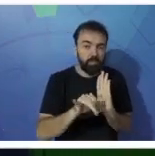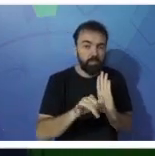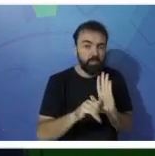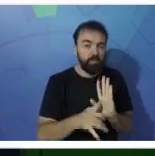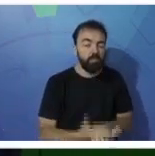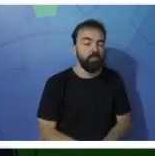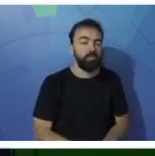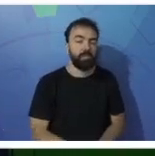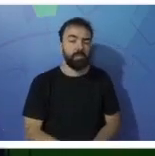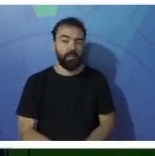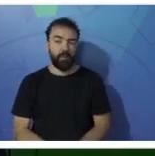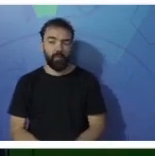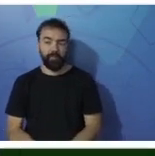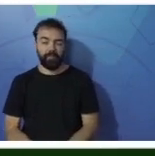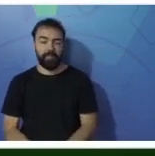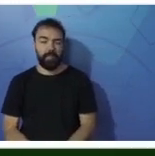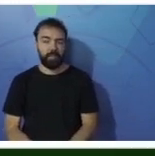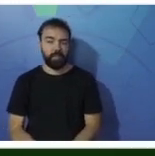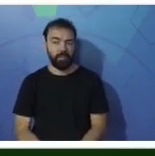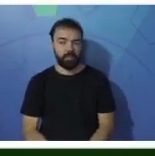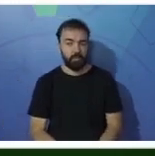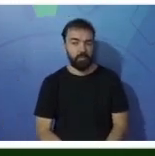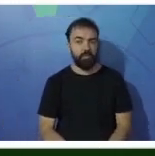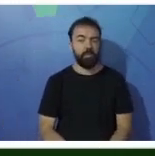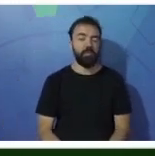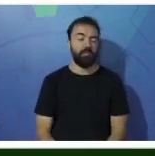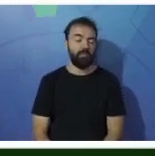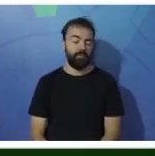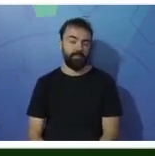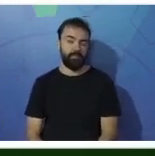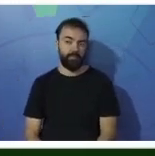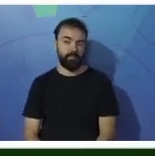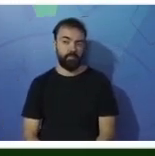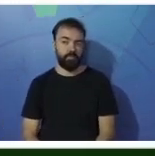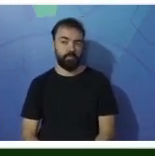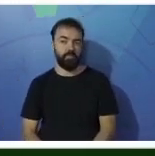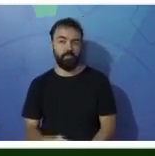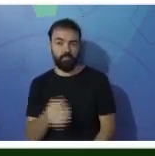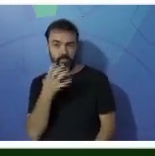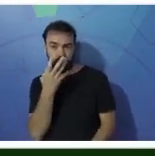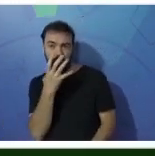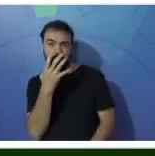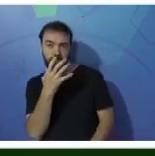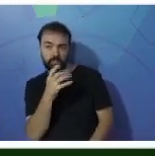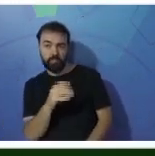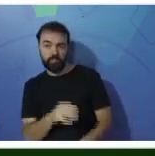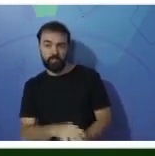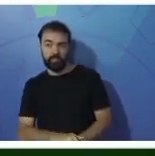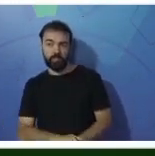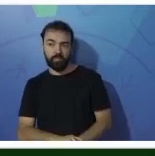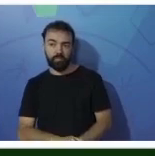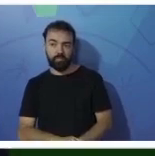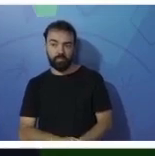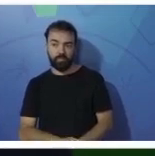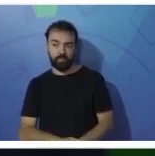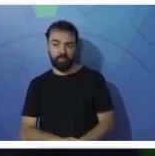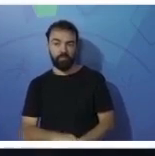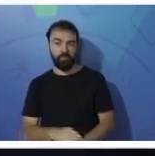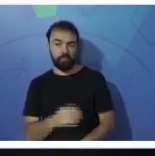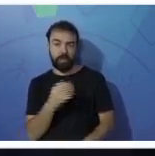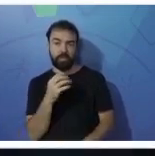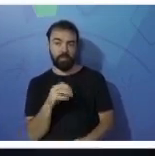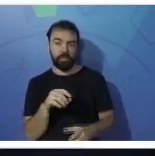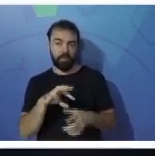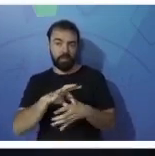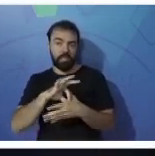Que é importante neste momento. Letra maiúscula ao parágrafo. Um cachorro